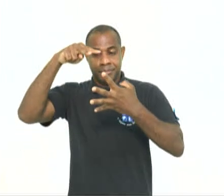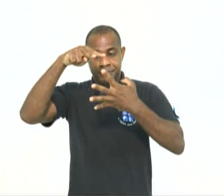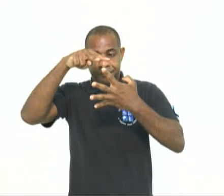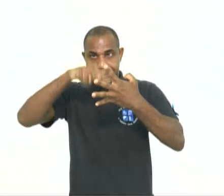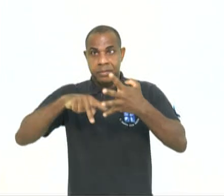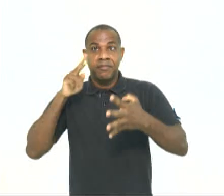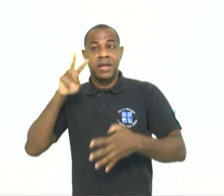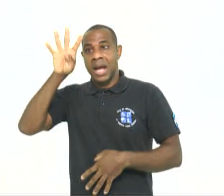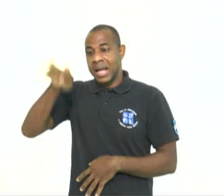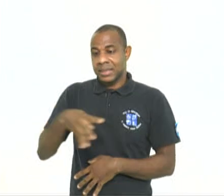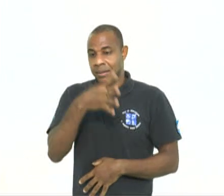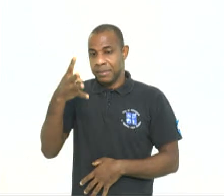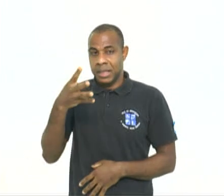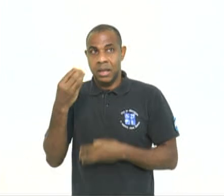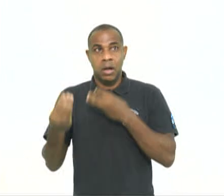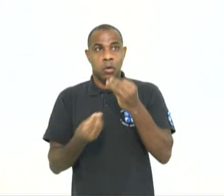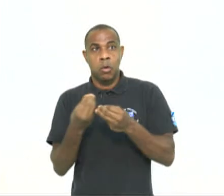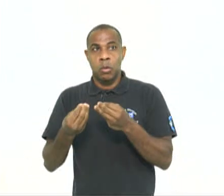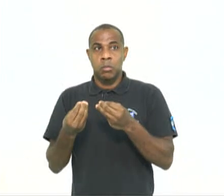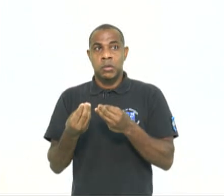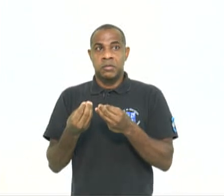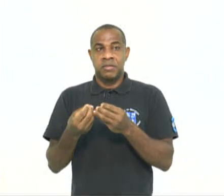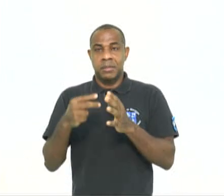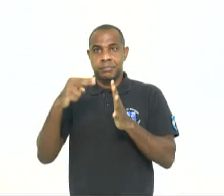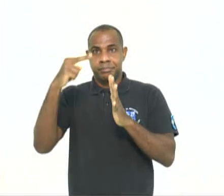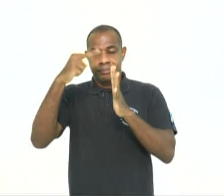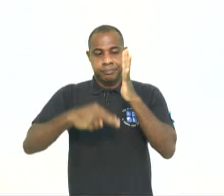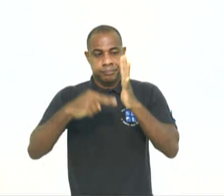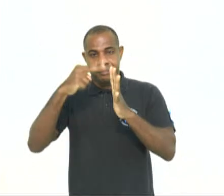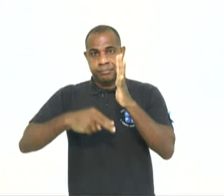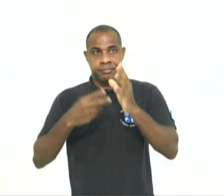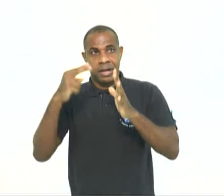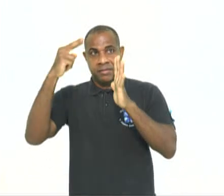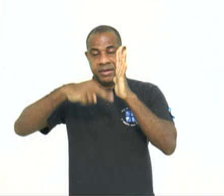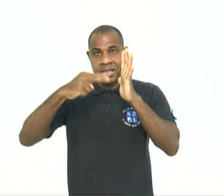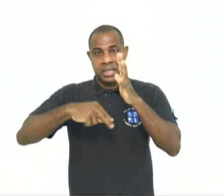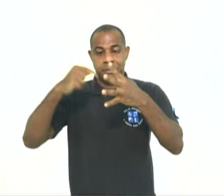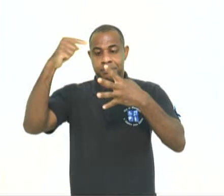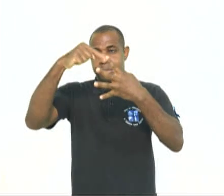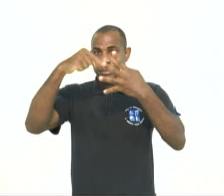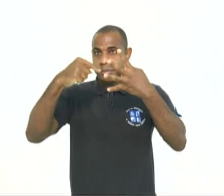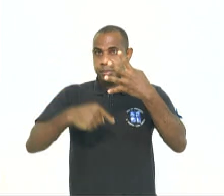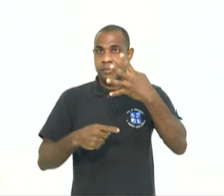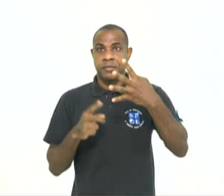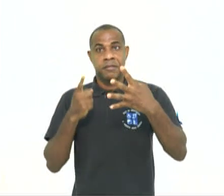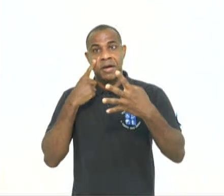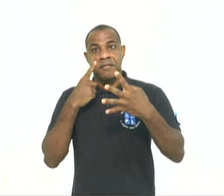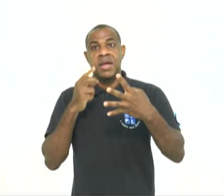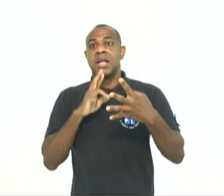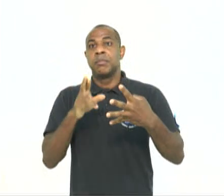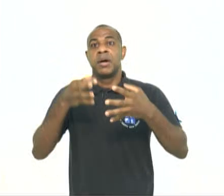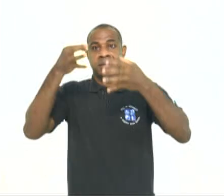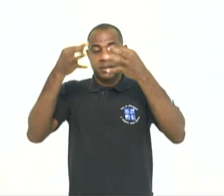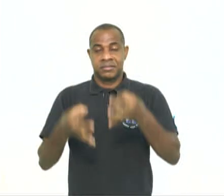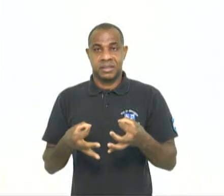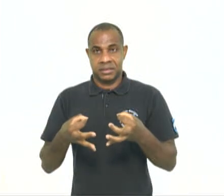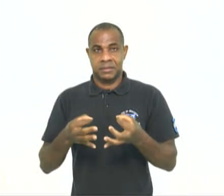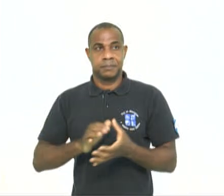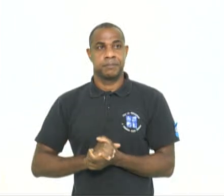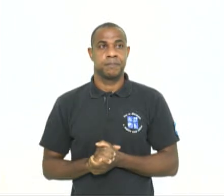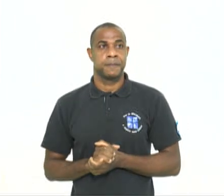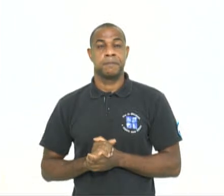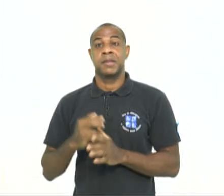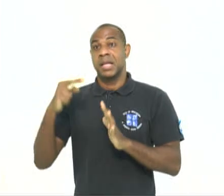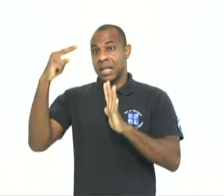imunidade do organismo, diminuição no transporte dos gases oxigênio e gás carbônico, aumento da probabilidade de